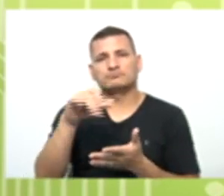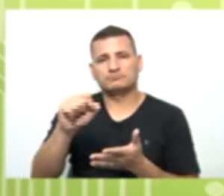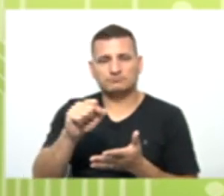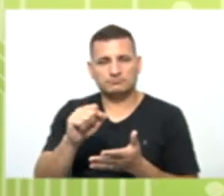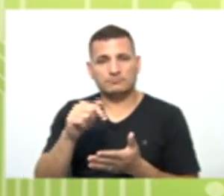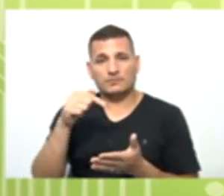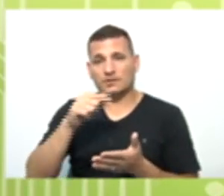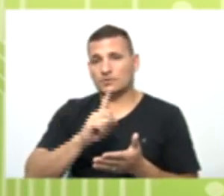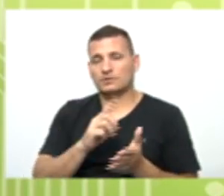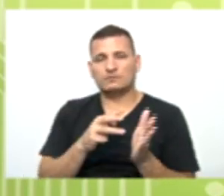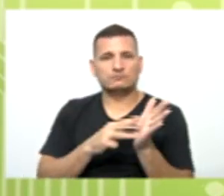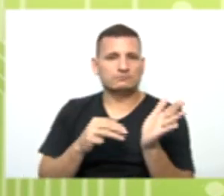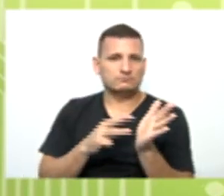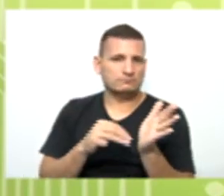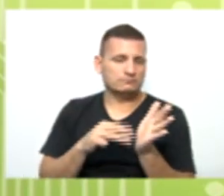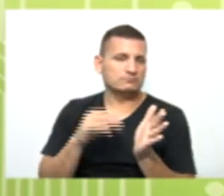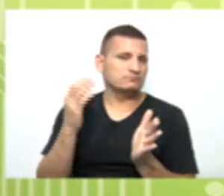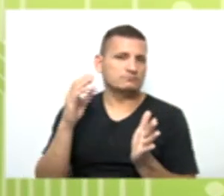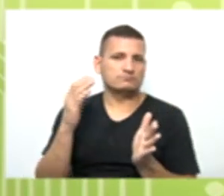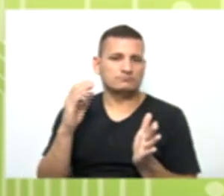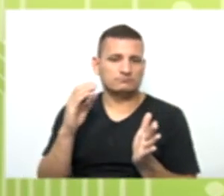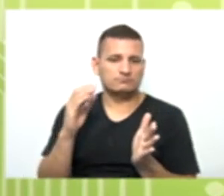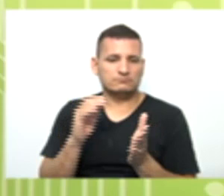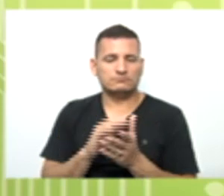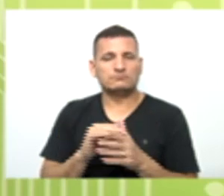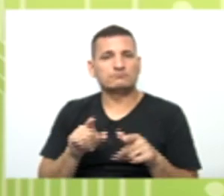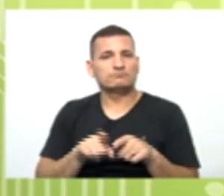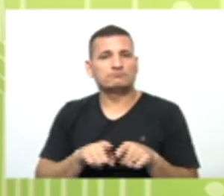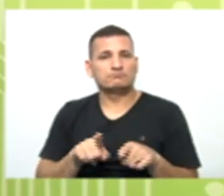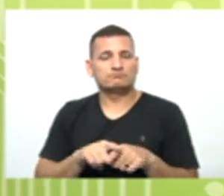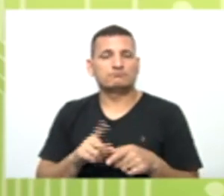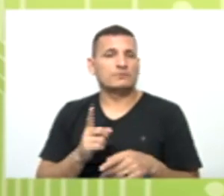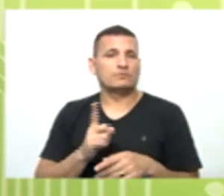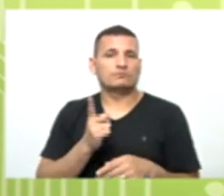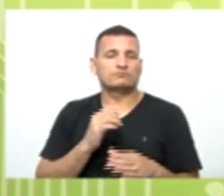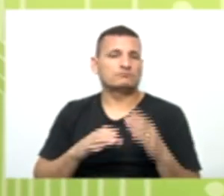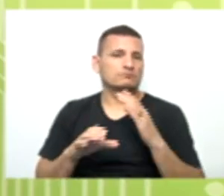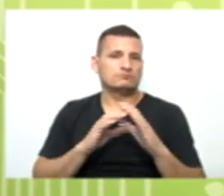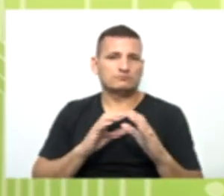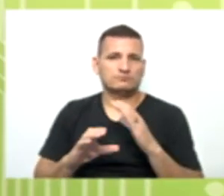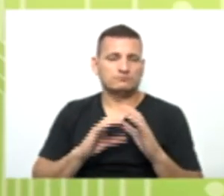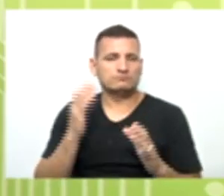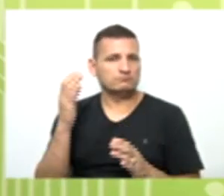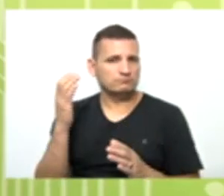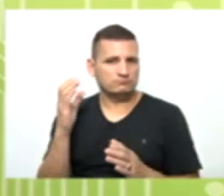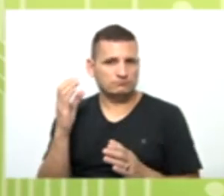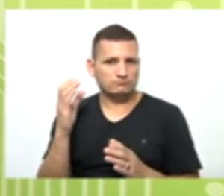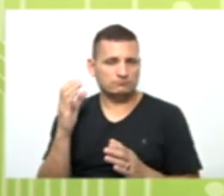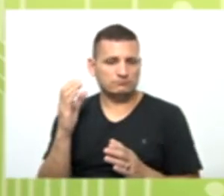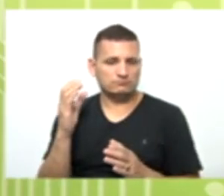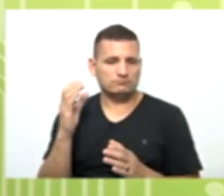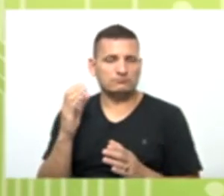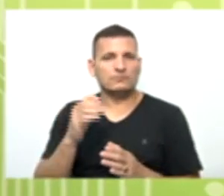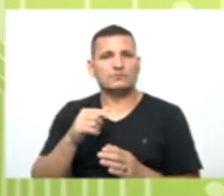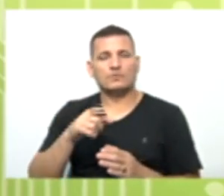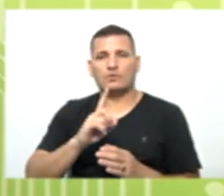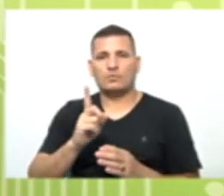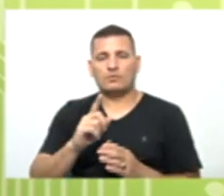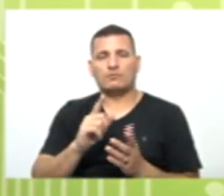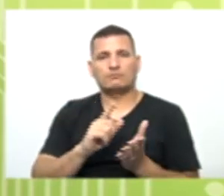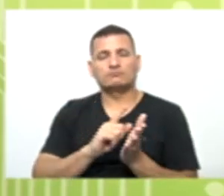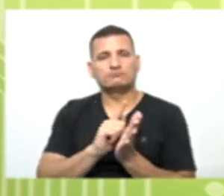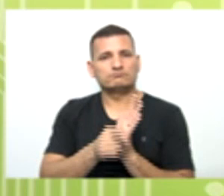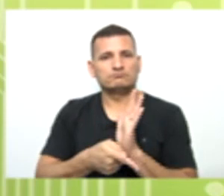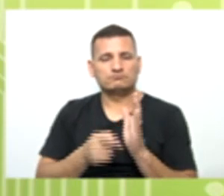método científico e também não é comunicação científica, tá? Não é gênero de